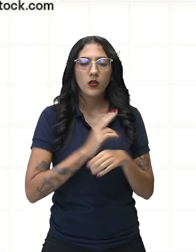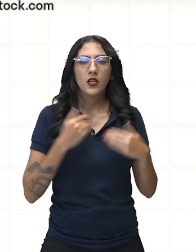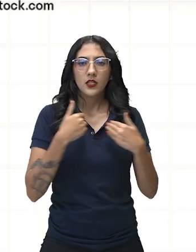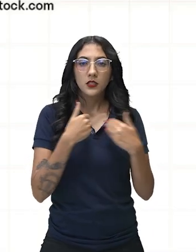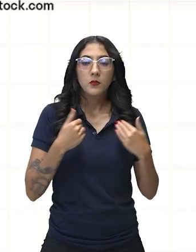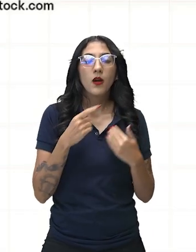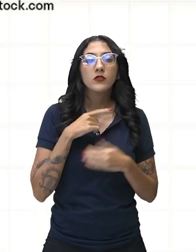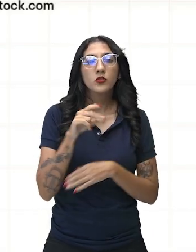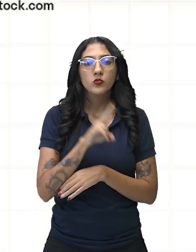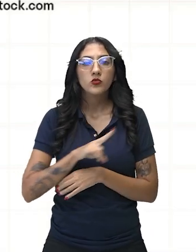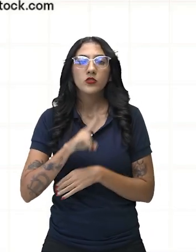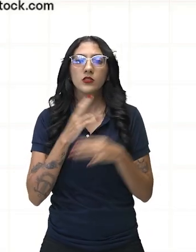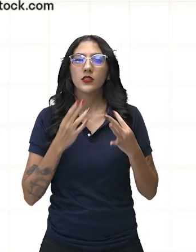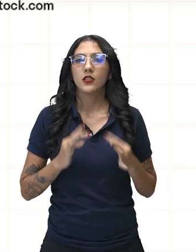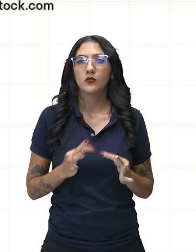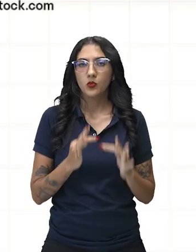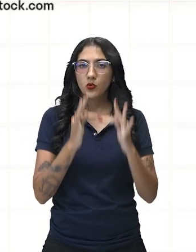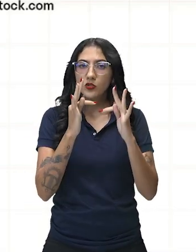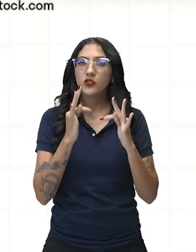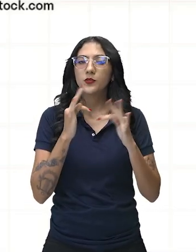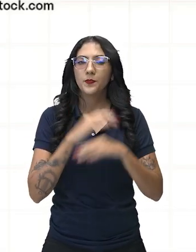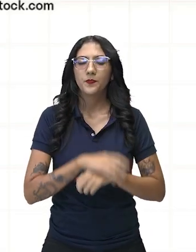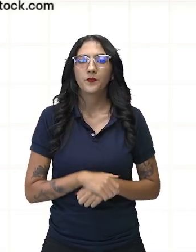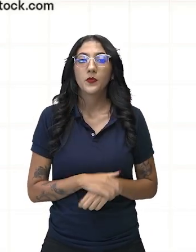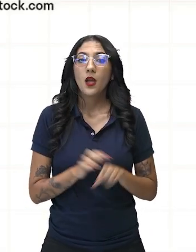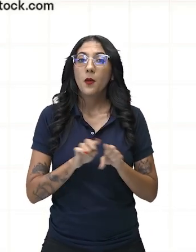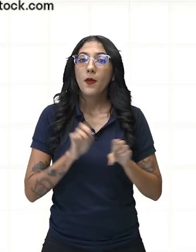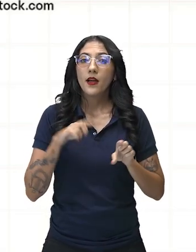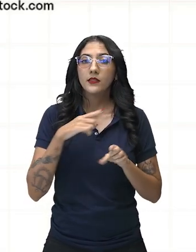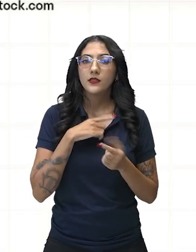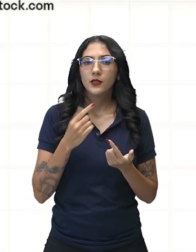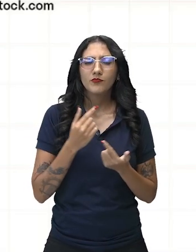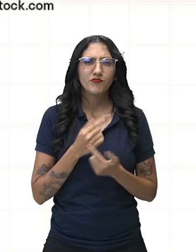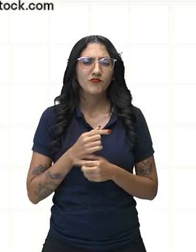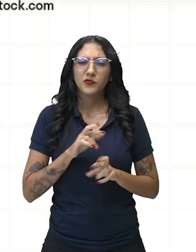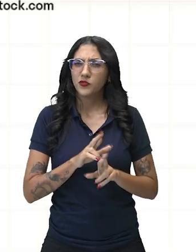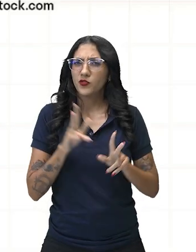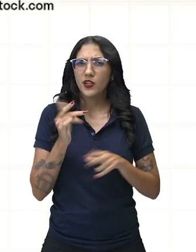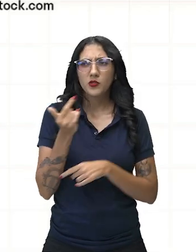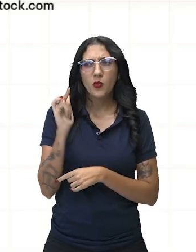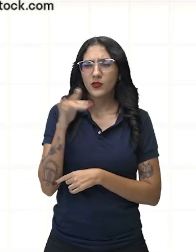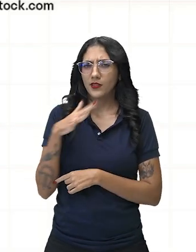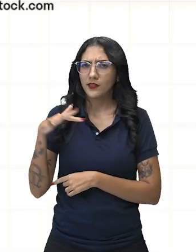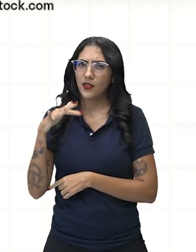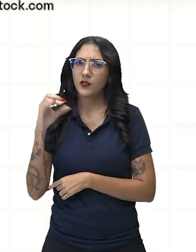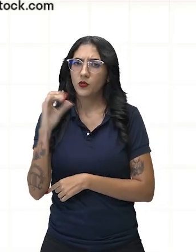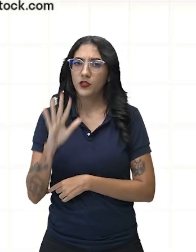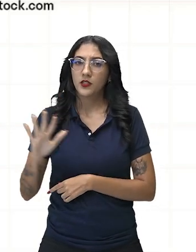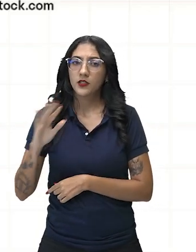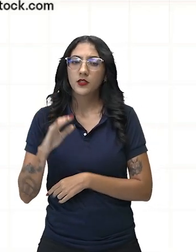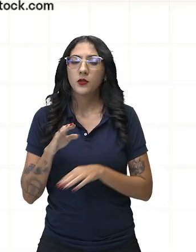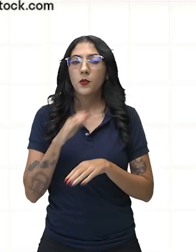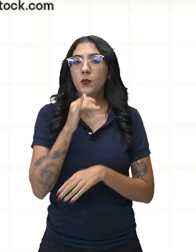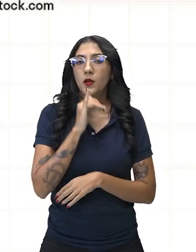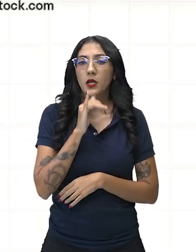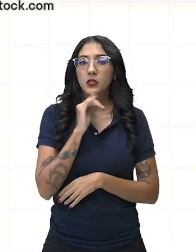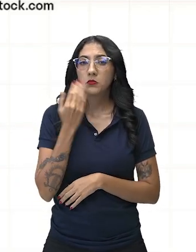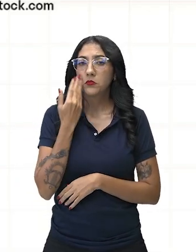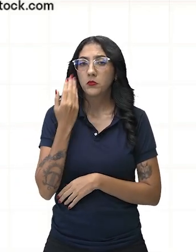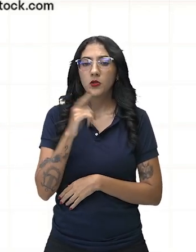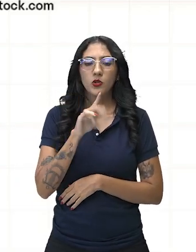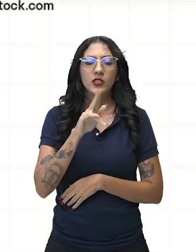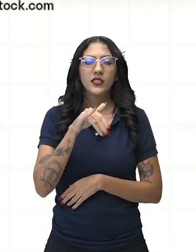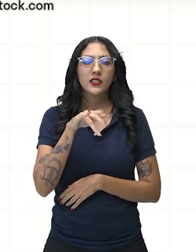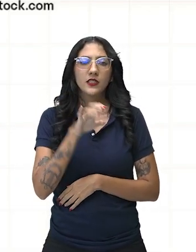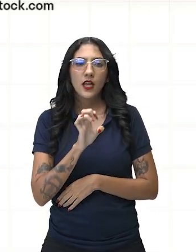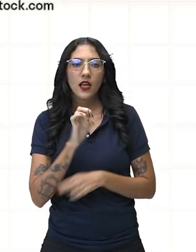bastante máquinas no processo produtivo. Mas isso não é uma realidade de todo o continente Oceania. Temos países como Papua Nova